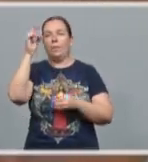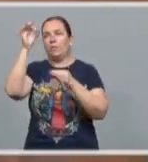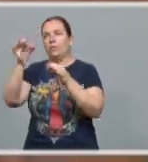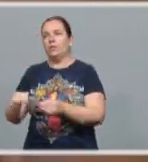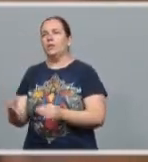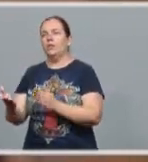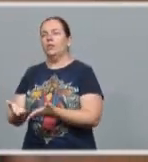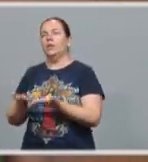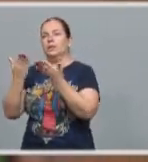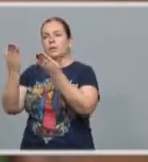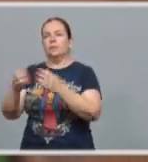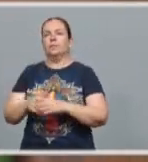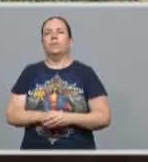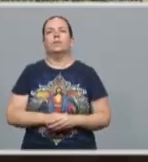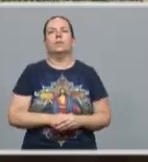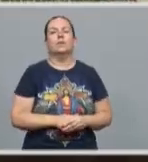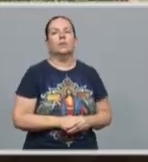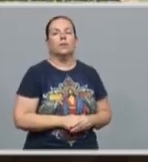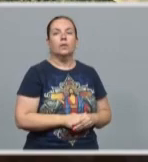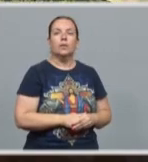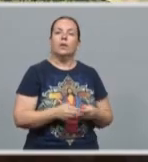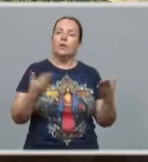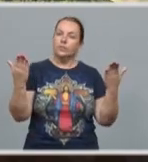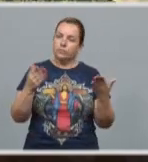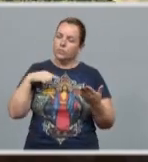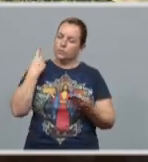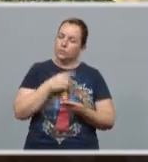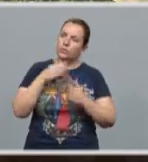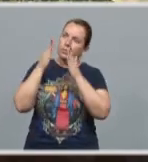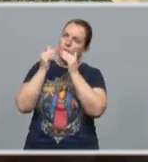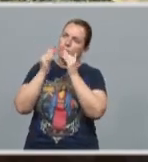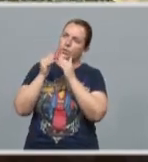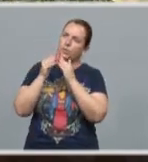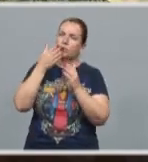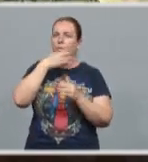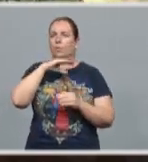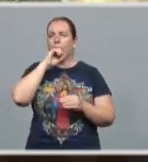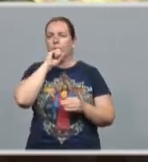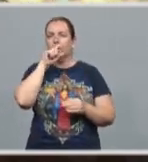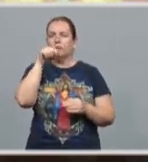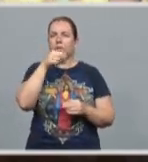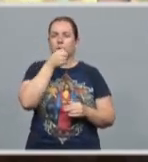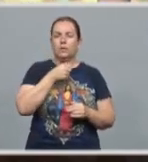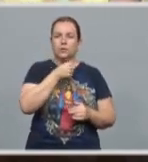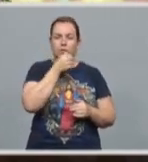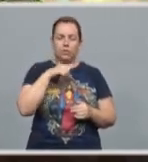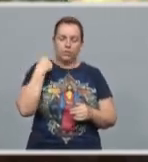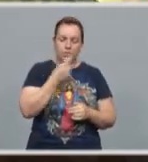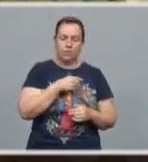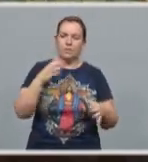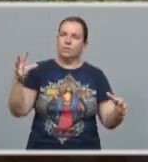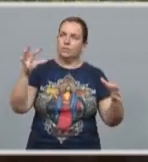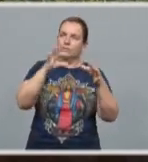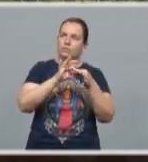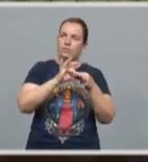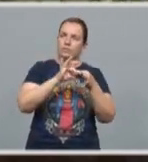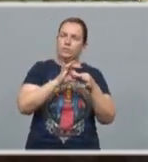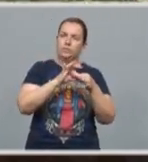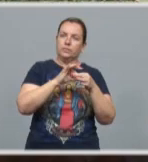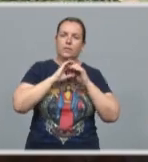uma perfeita oferenda. E agora nós vos suplicamos, ó Pai, que o sacrifício da nossa